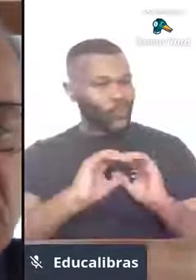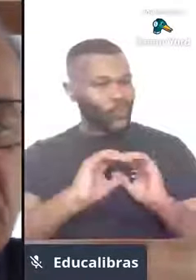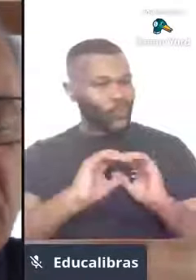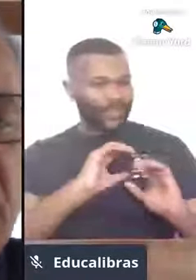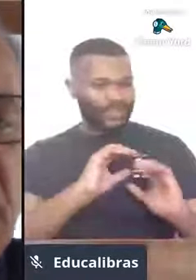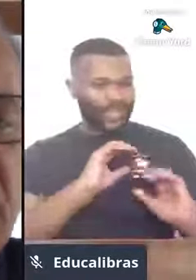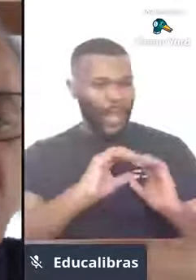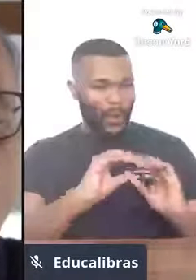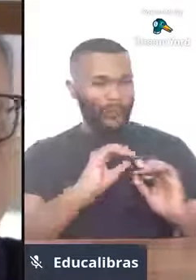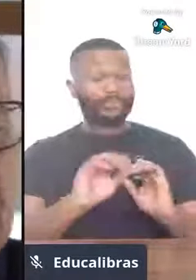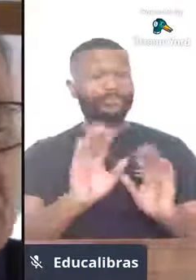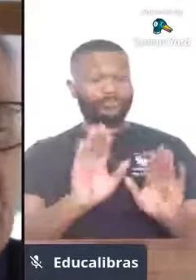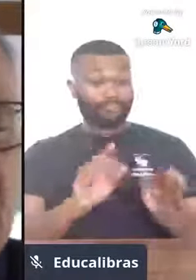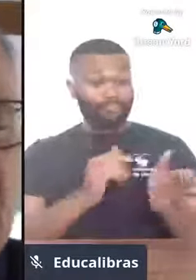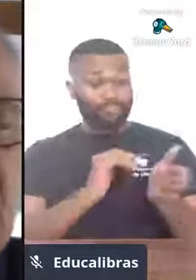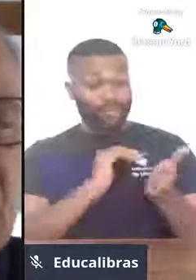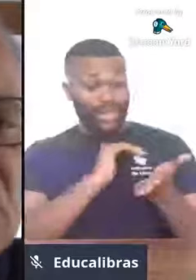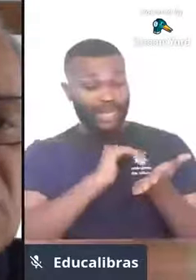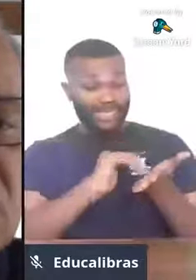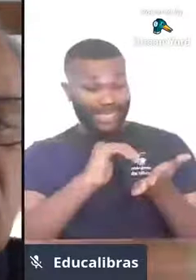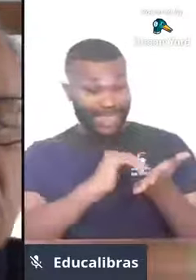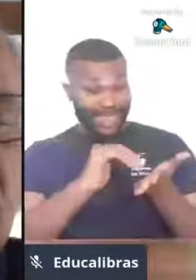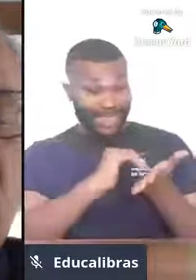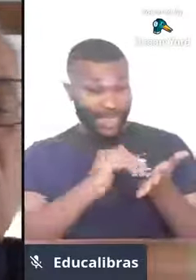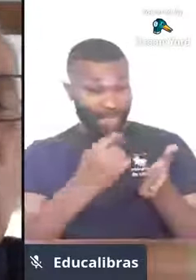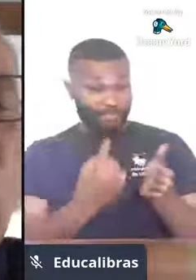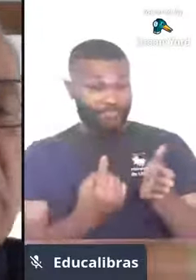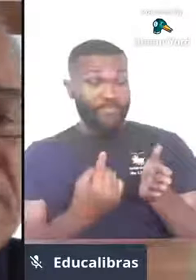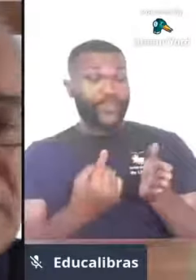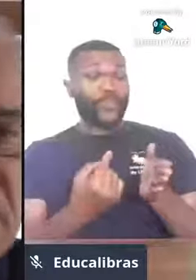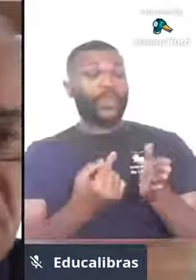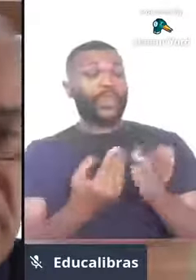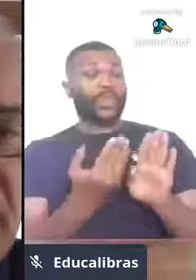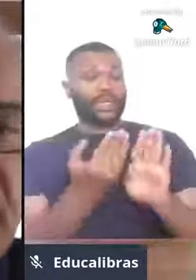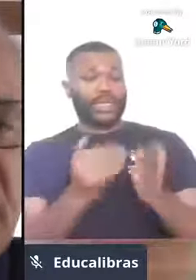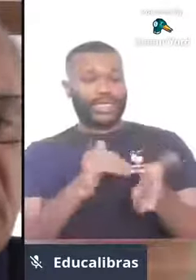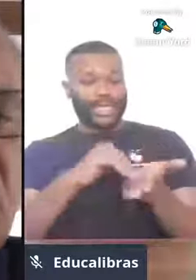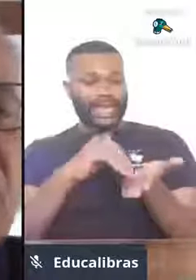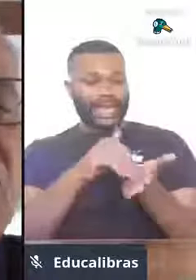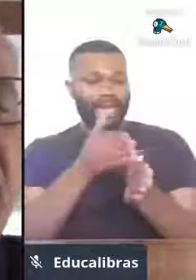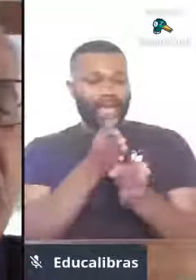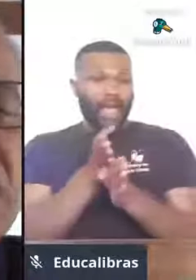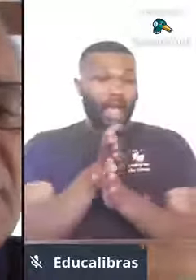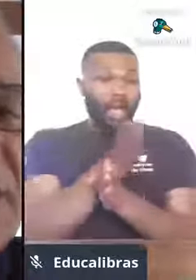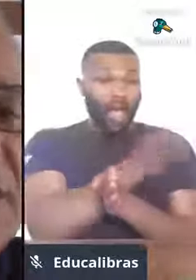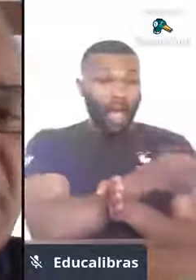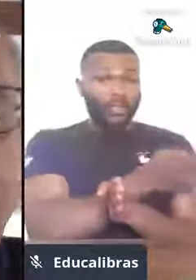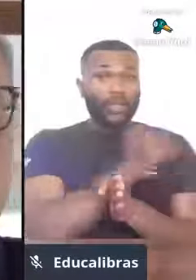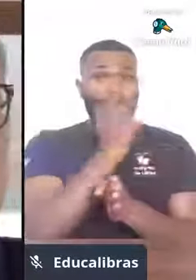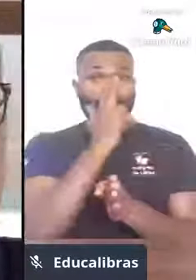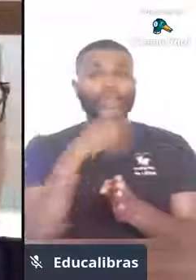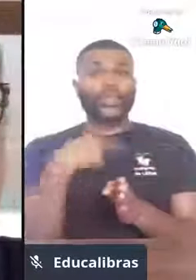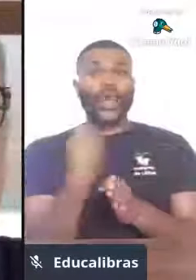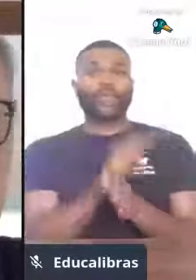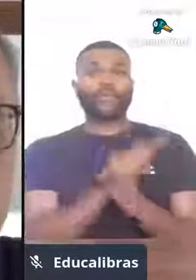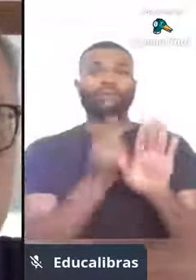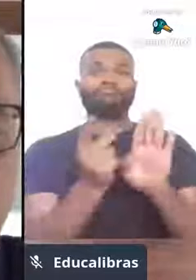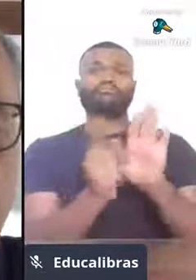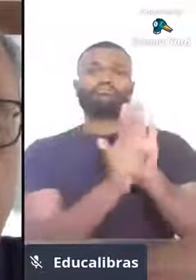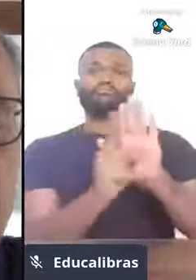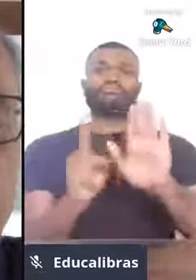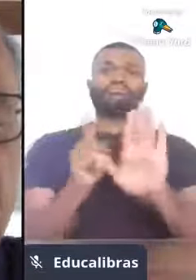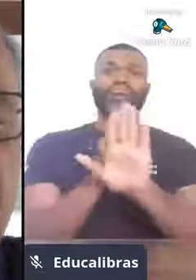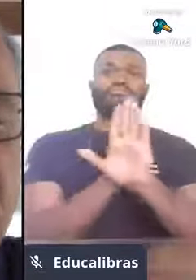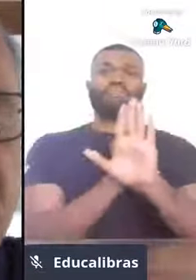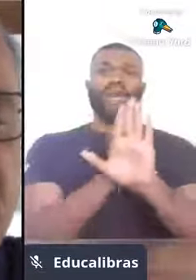da secretaria, vamos colocar assim, nós éramos sombras, né? E não adiantava você gritar porque ninguém ouvia.